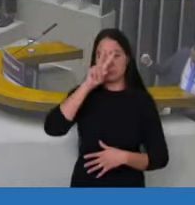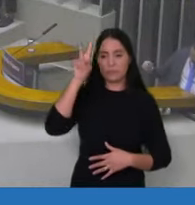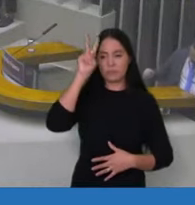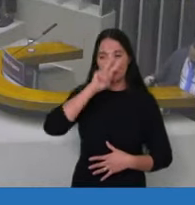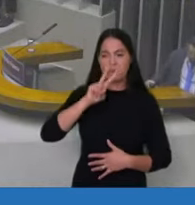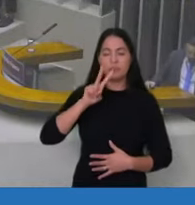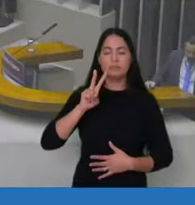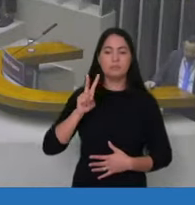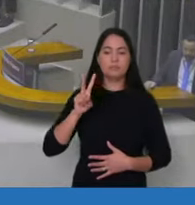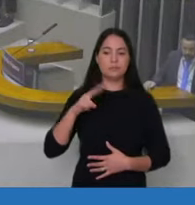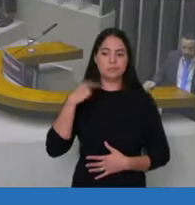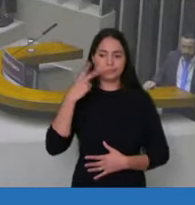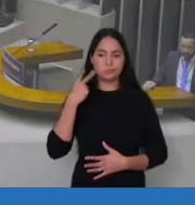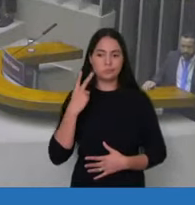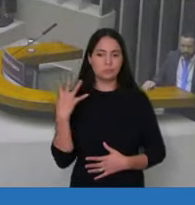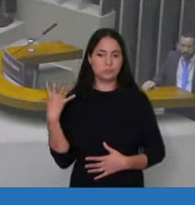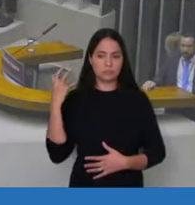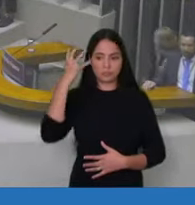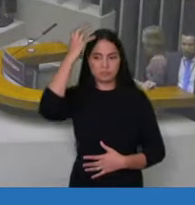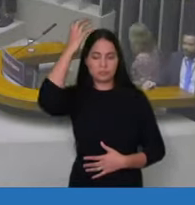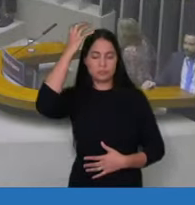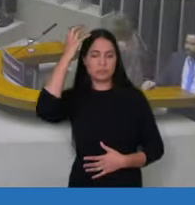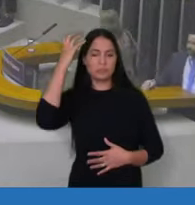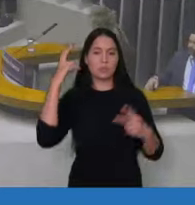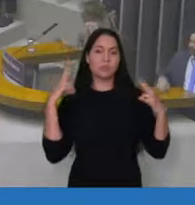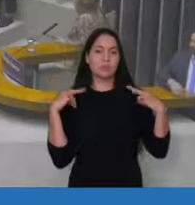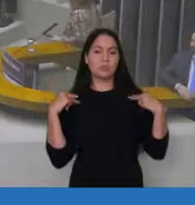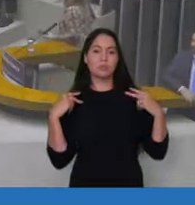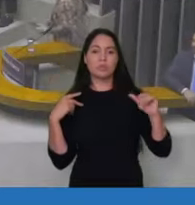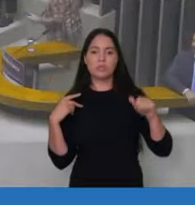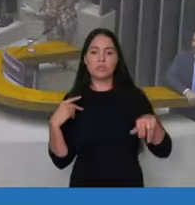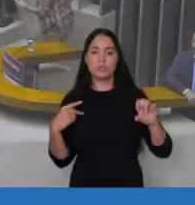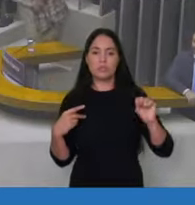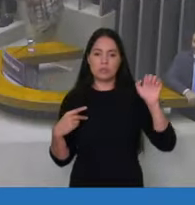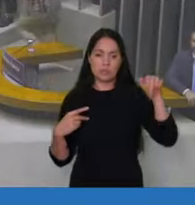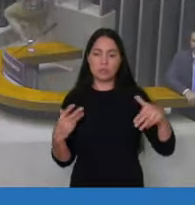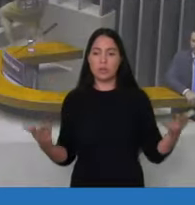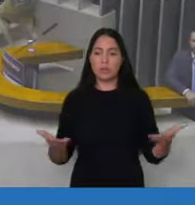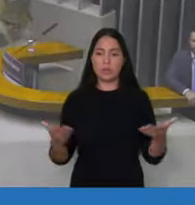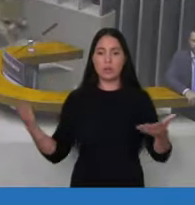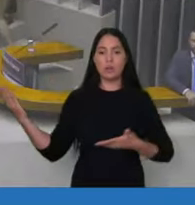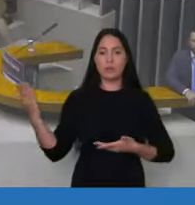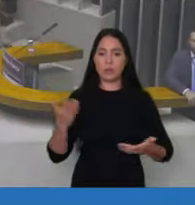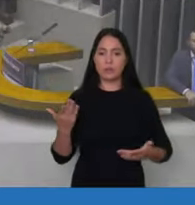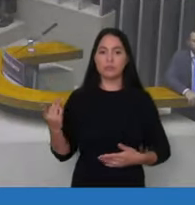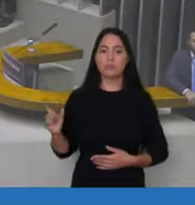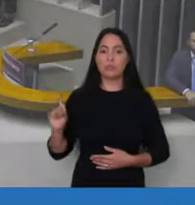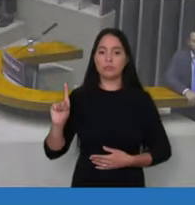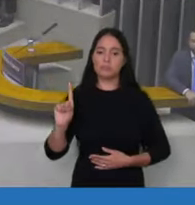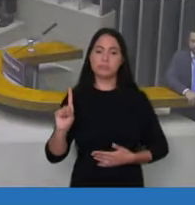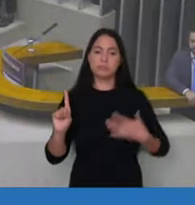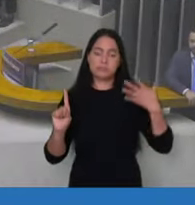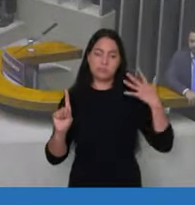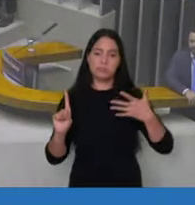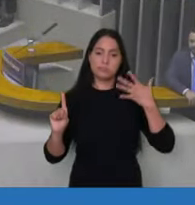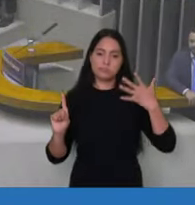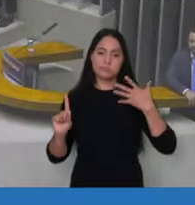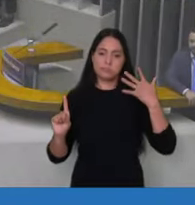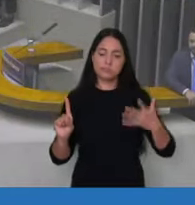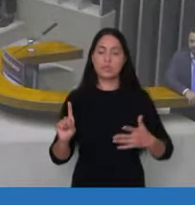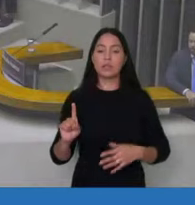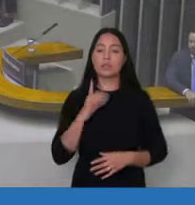vereadora Marielle Franco e do motorista Anderson Gomes. A deputada Talíria Petrone, do PSOL do Rio de Janeiro, foi quem